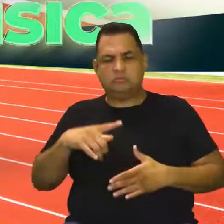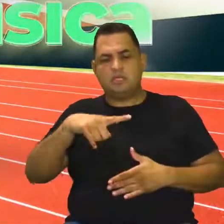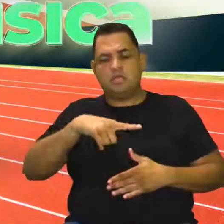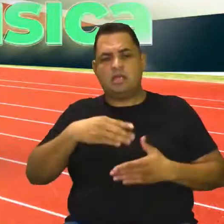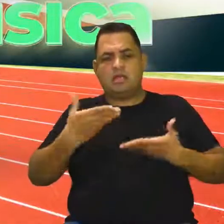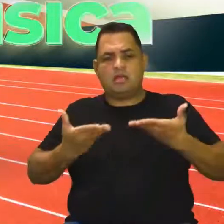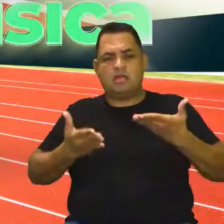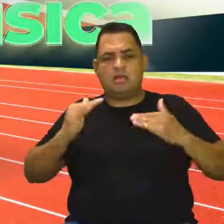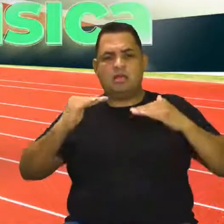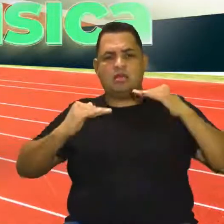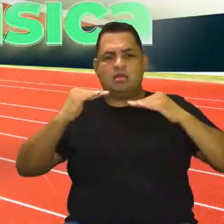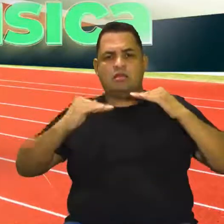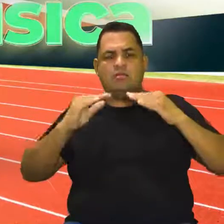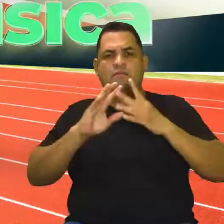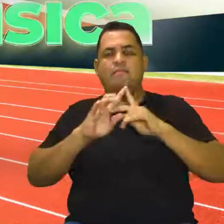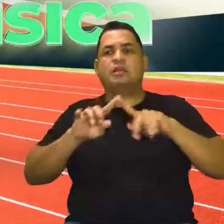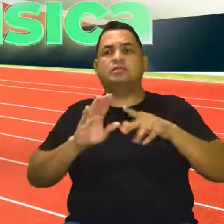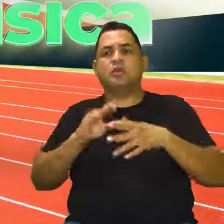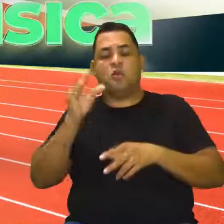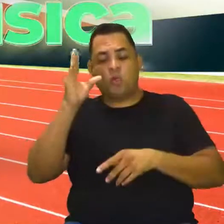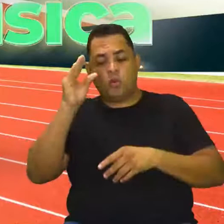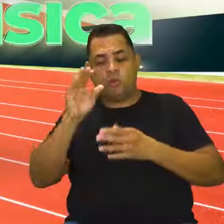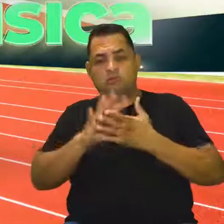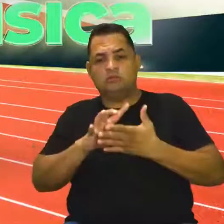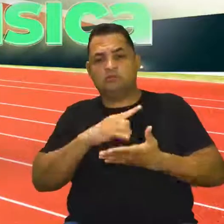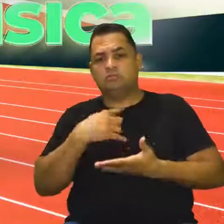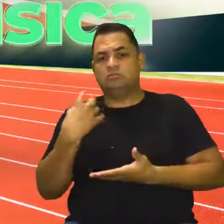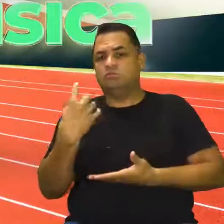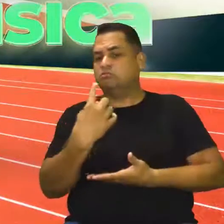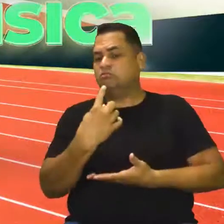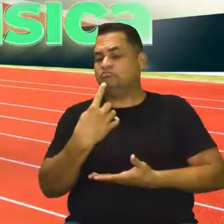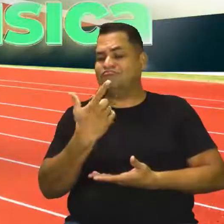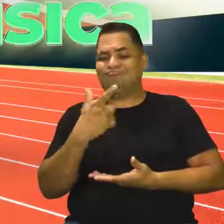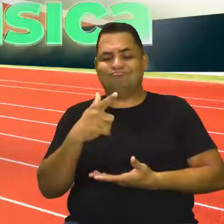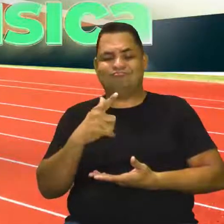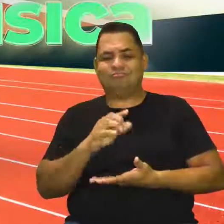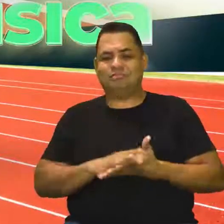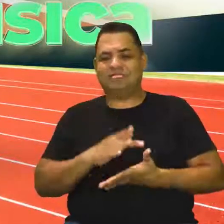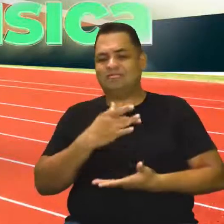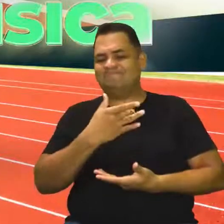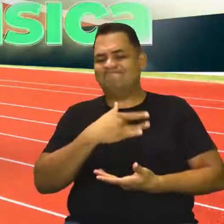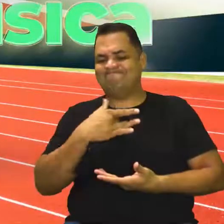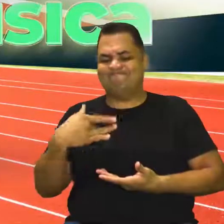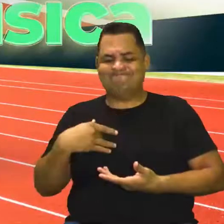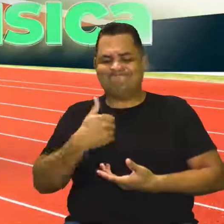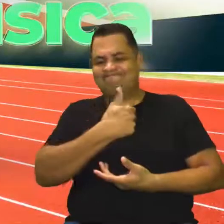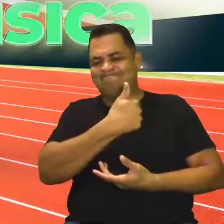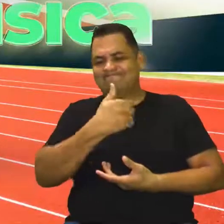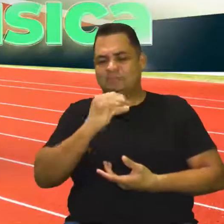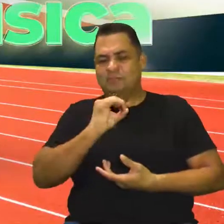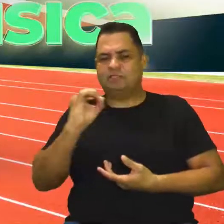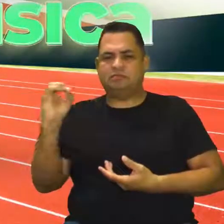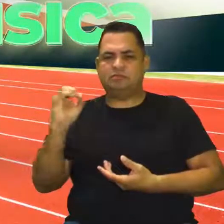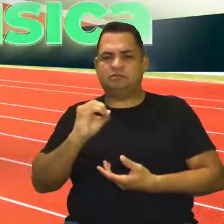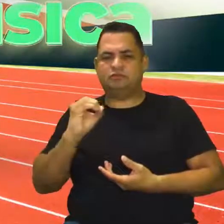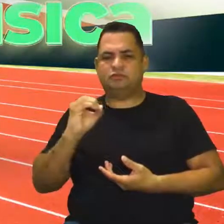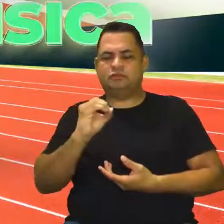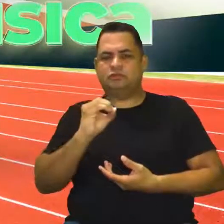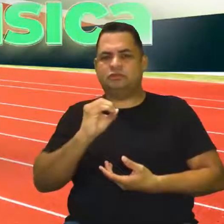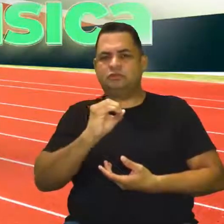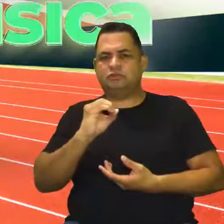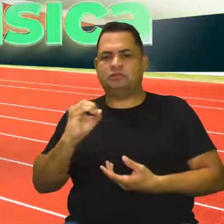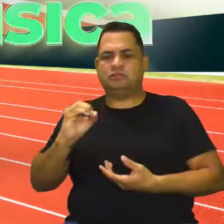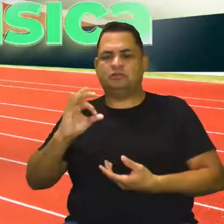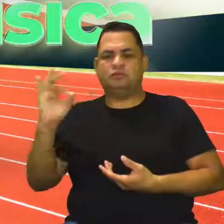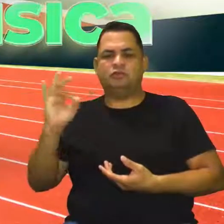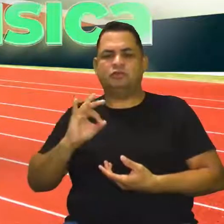equilíbrio. Agora, uma questão curiosa é que a gente nunca tem saúde 100%. Não. E isso a gente tem que colocar o pé no chão e dizer assim, a gente nunca tem. Porque às vezes